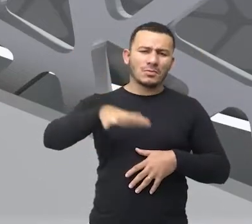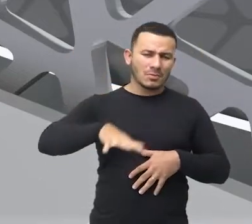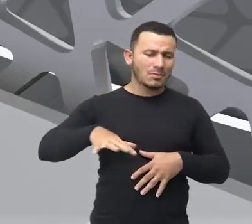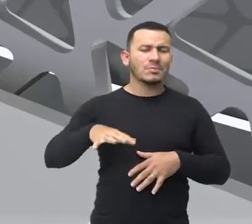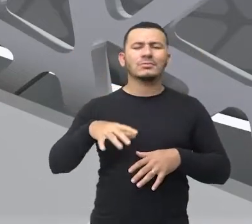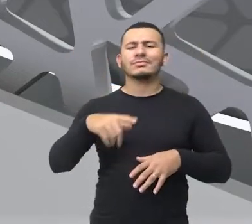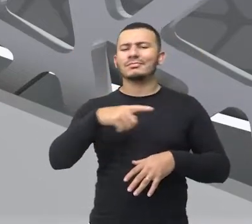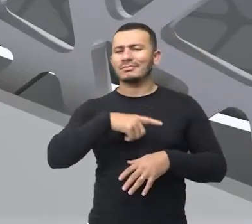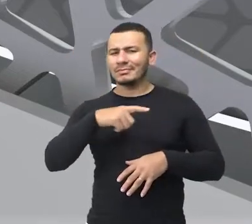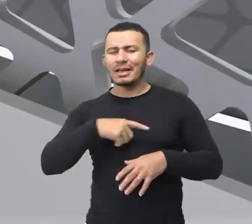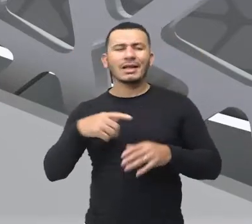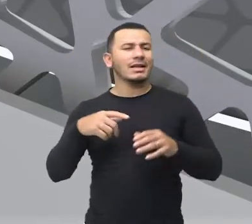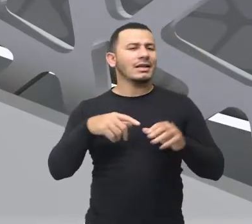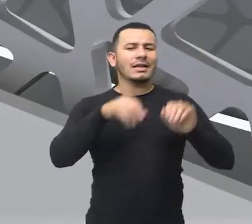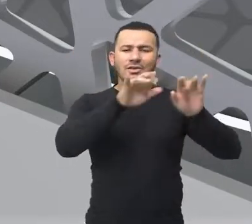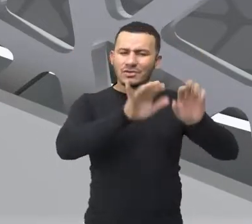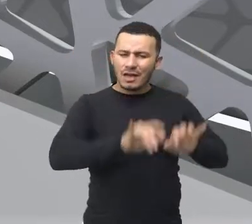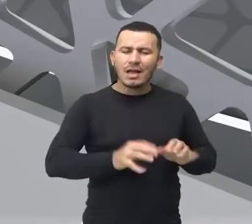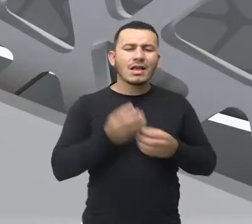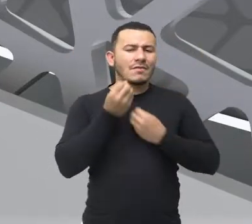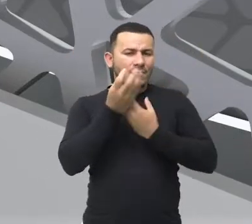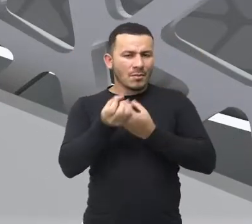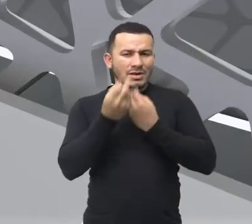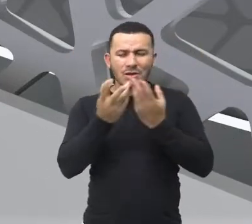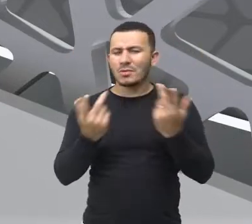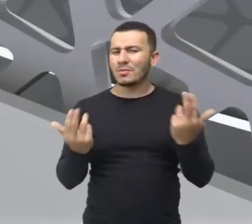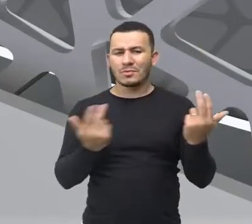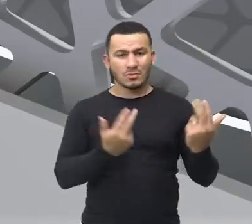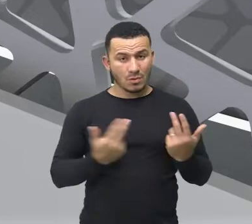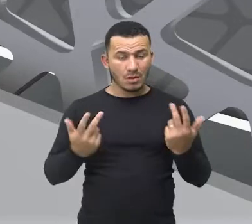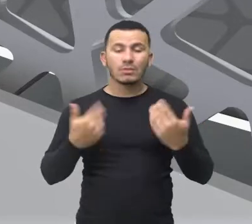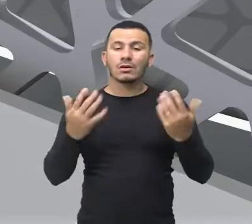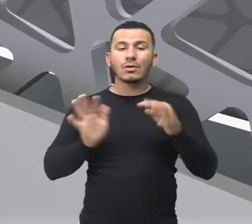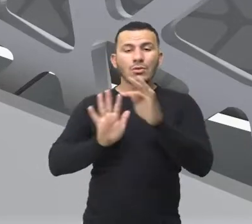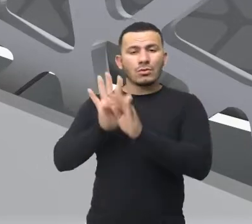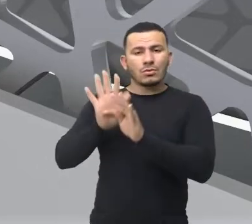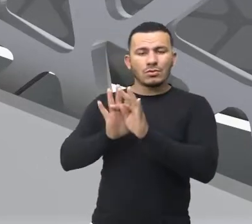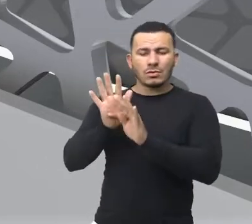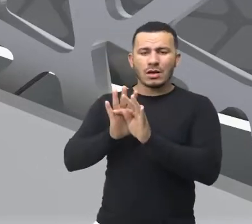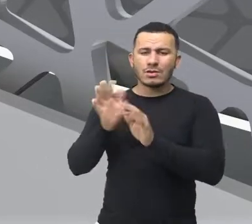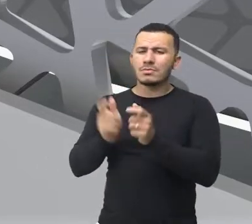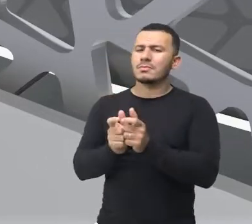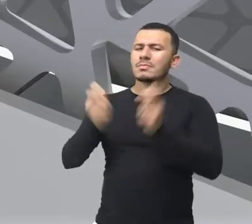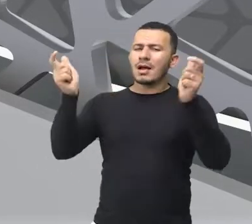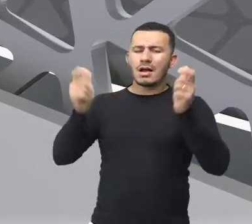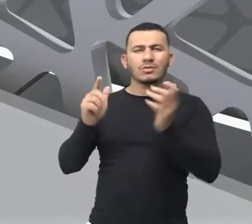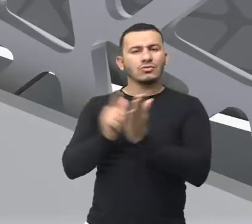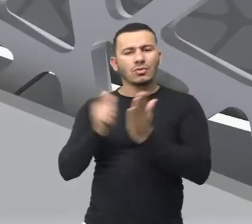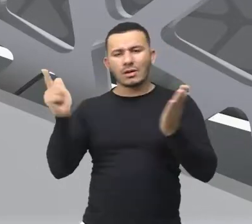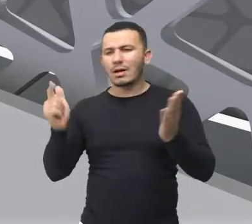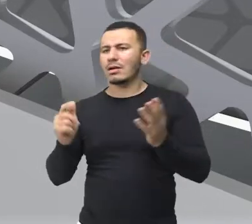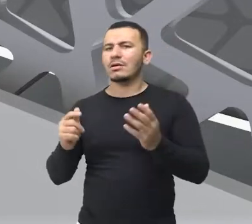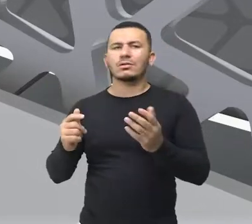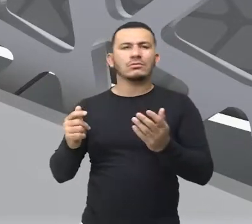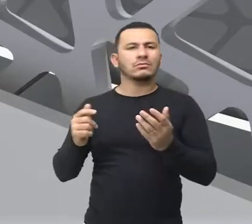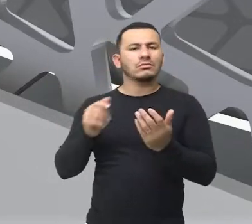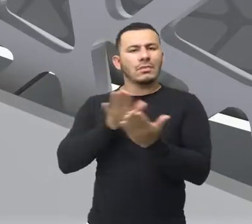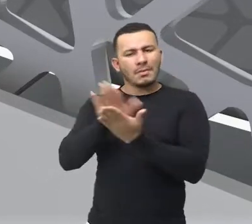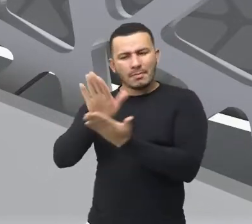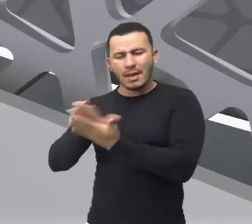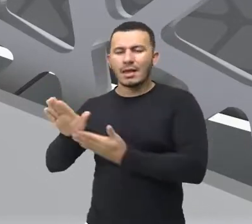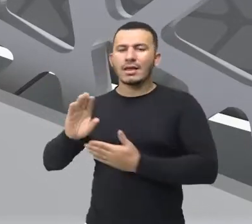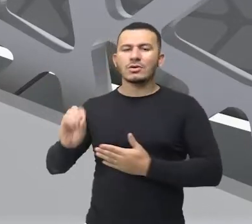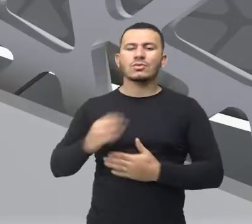de comunicação que escrevem notícias, ok? Então, perceba que os textos da maioria dos jornais, certo? Tanto